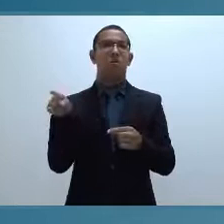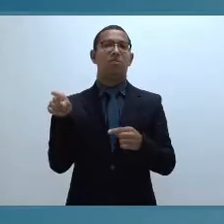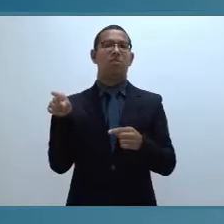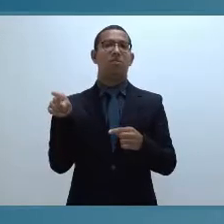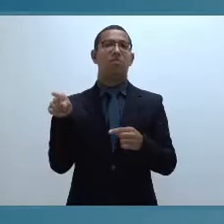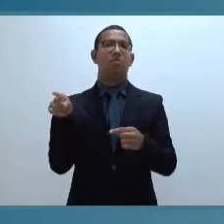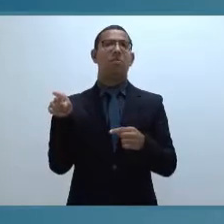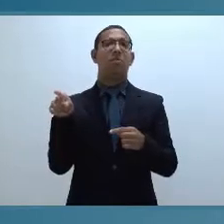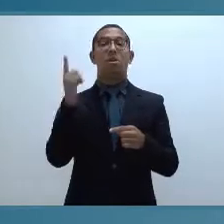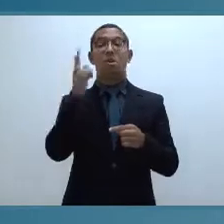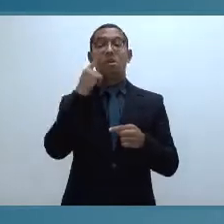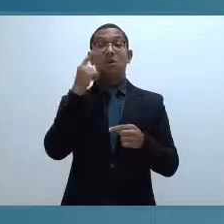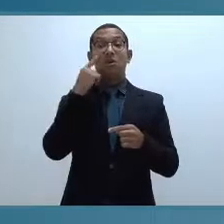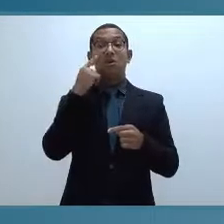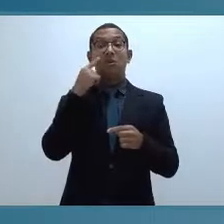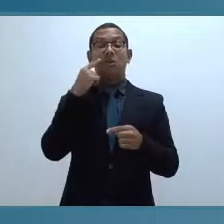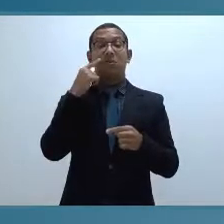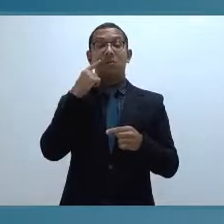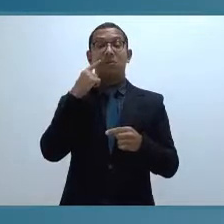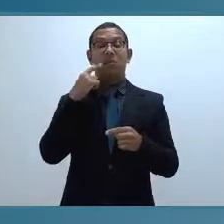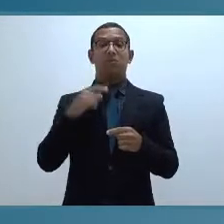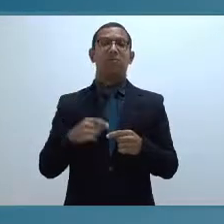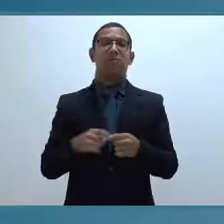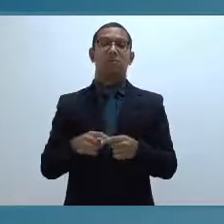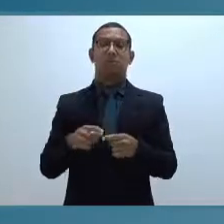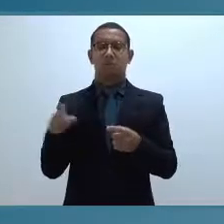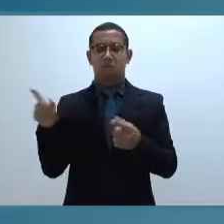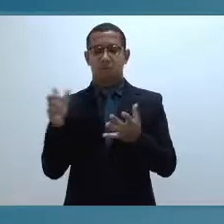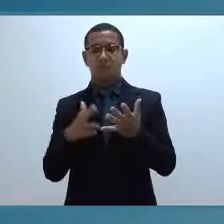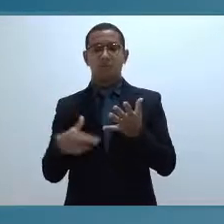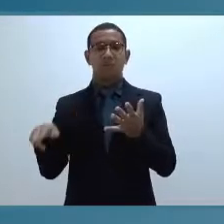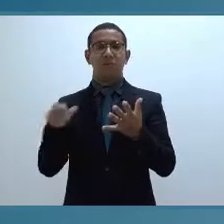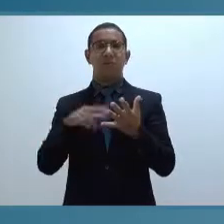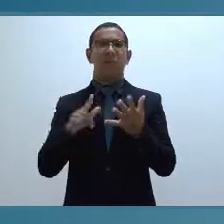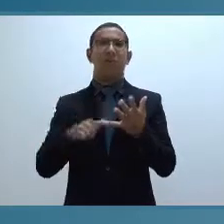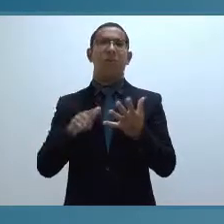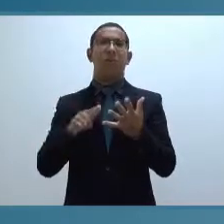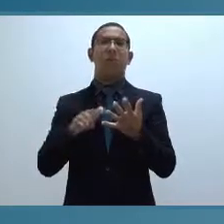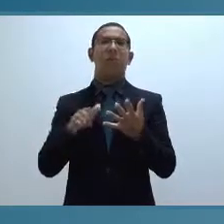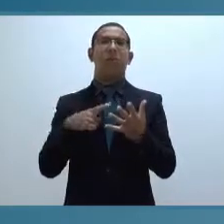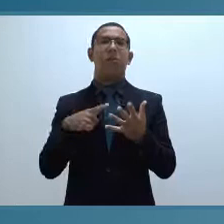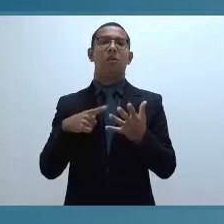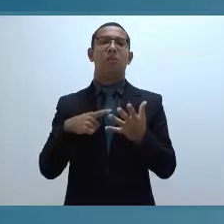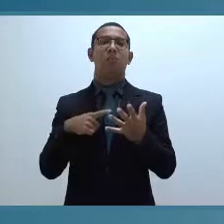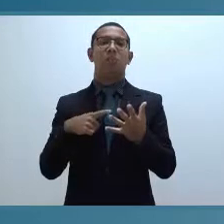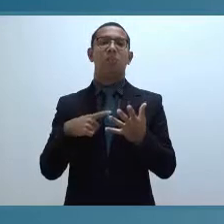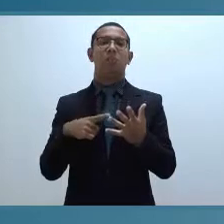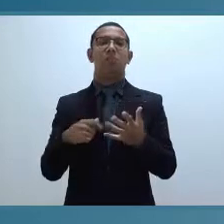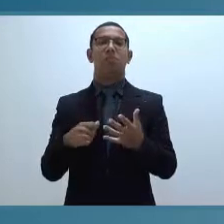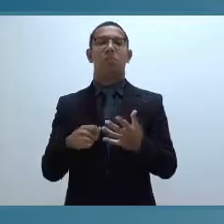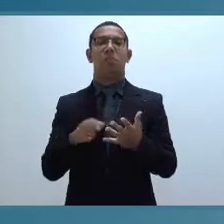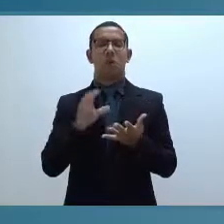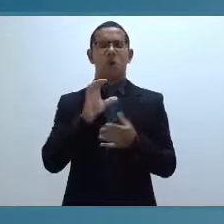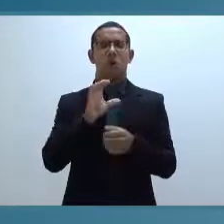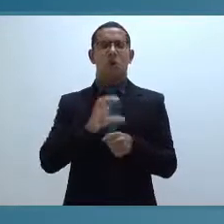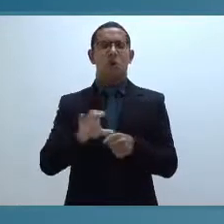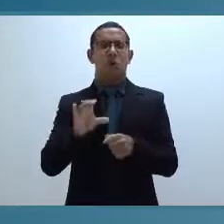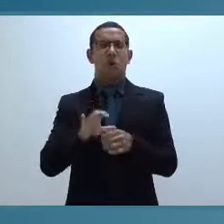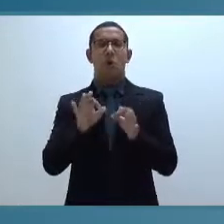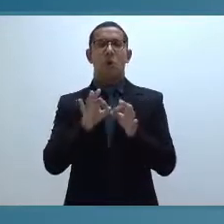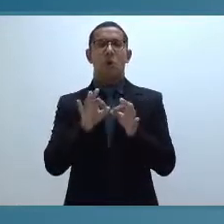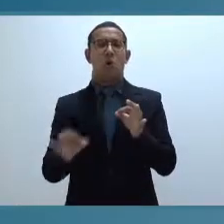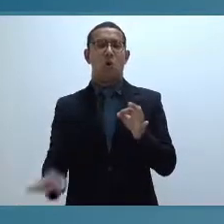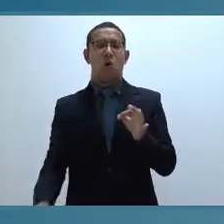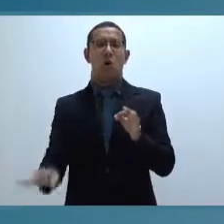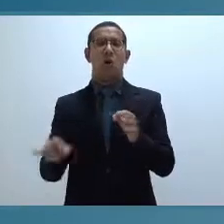de magistrados de primeira e segunda instância afastados em razão de eventos, cursos de longa duração é